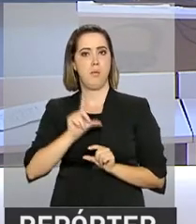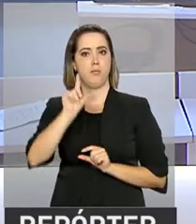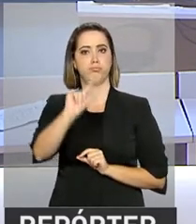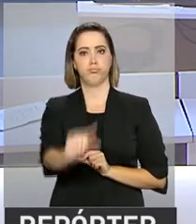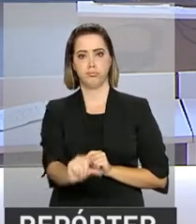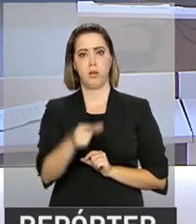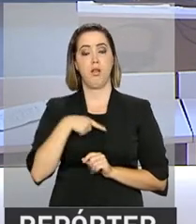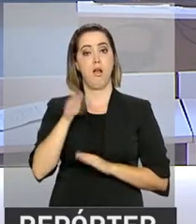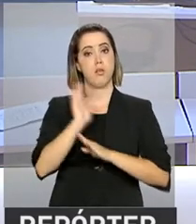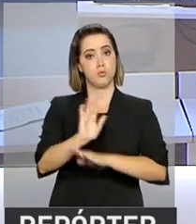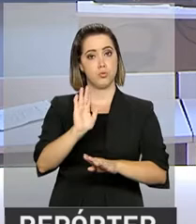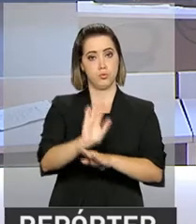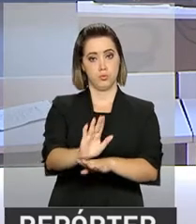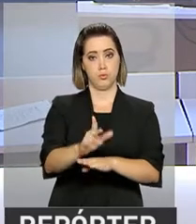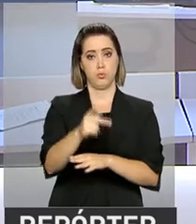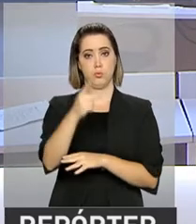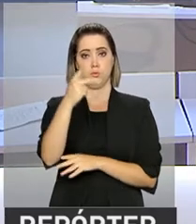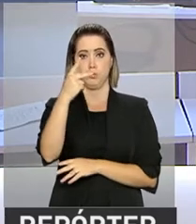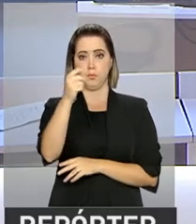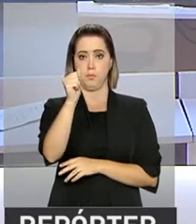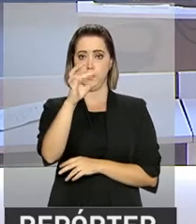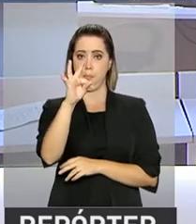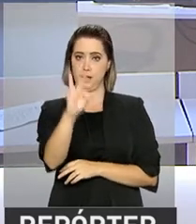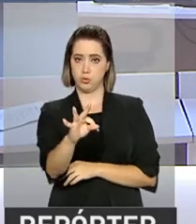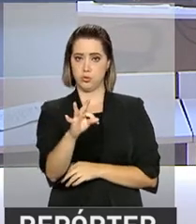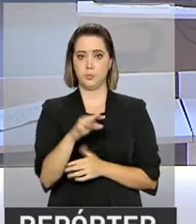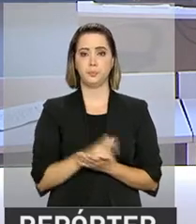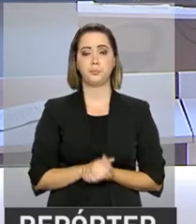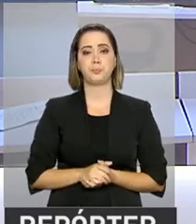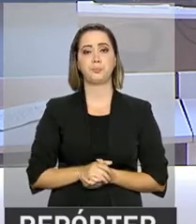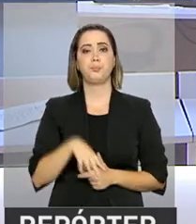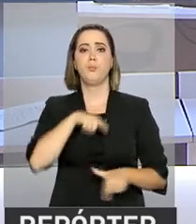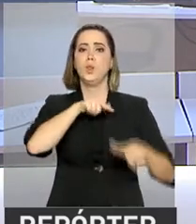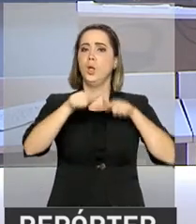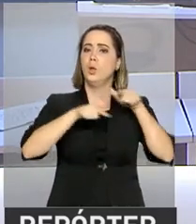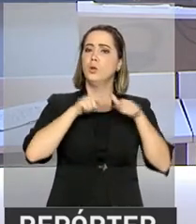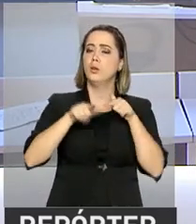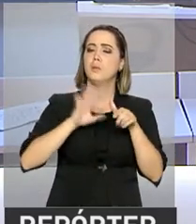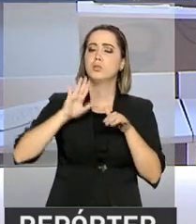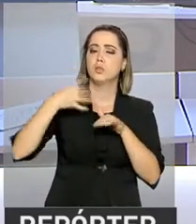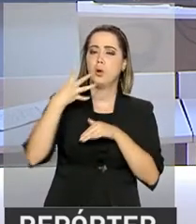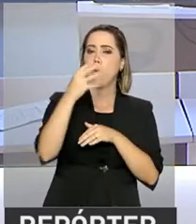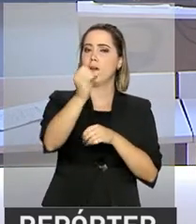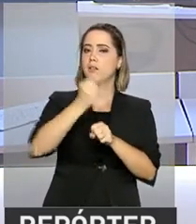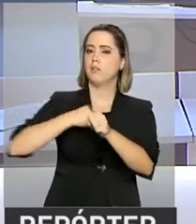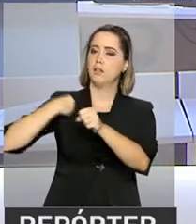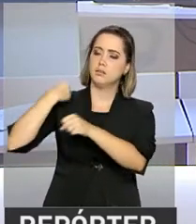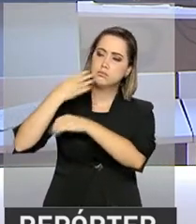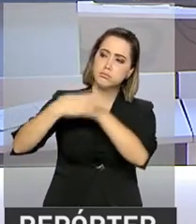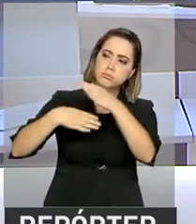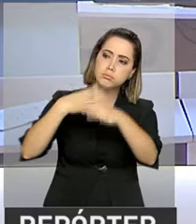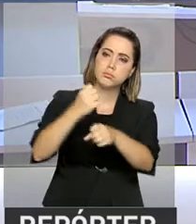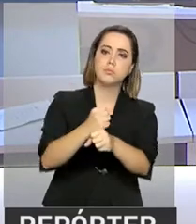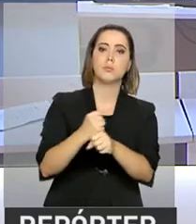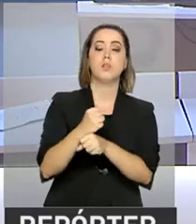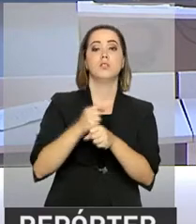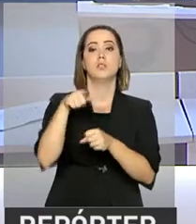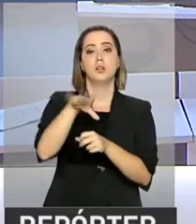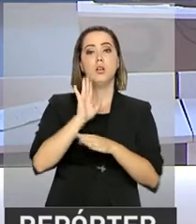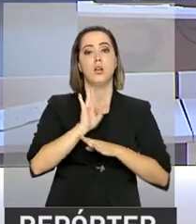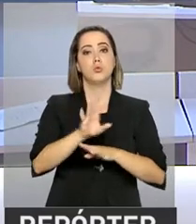pelo Programa de Alimentação do Trabalhador, o PAT. A ação, que existe há mais de 40 anos, garante uma